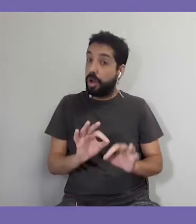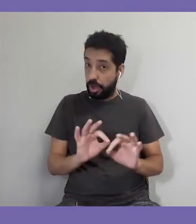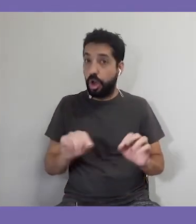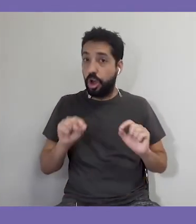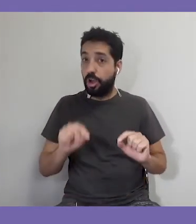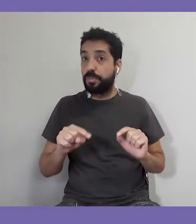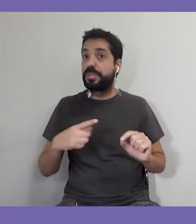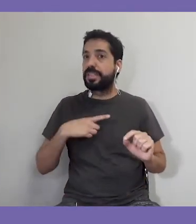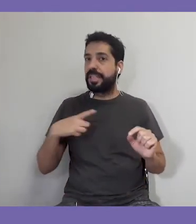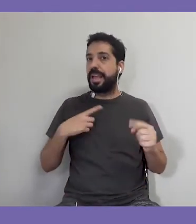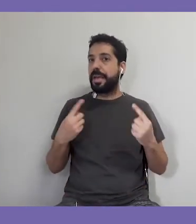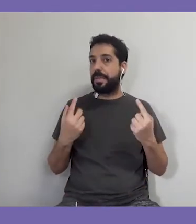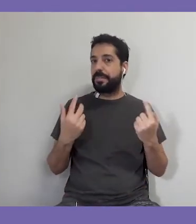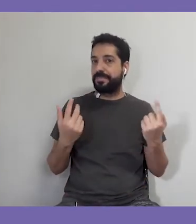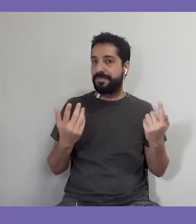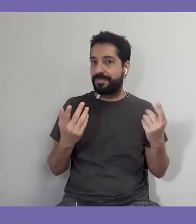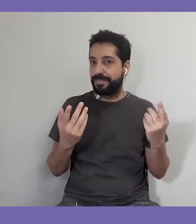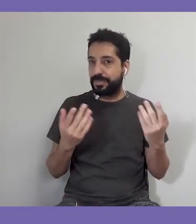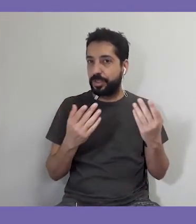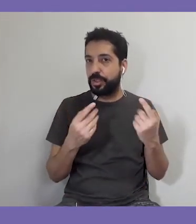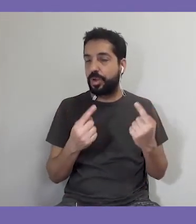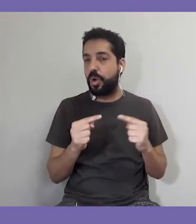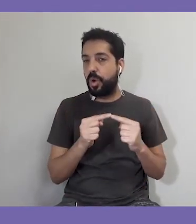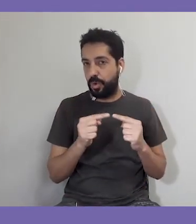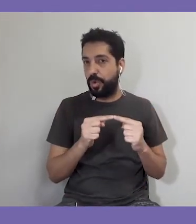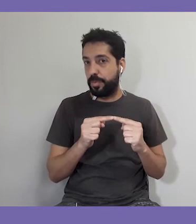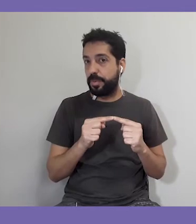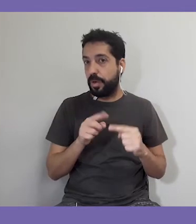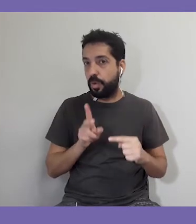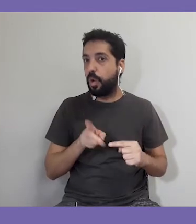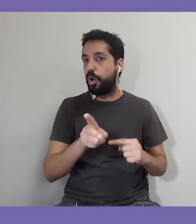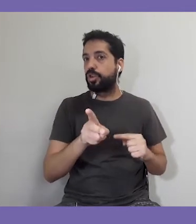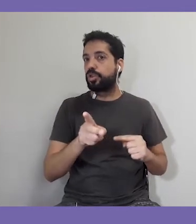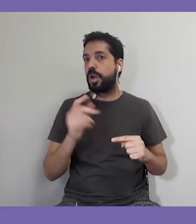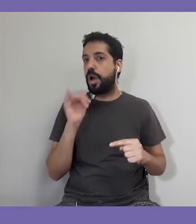a ver, vamos continuar nessa linha.